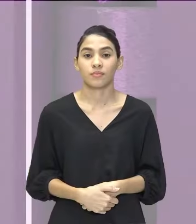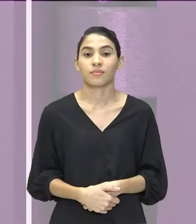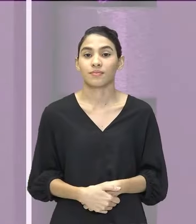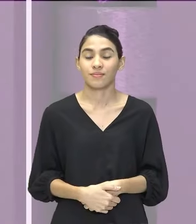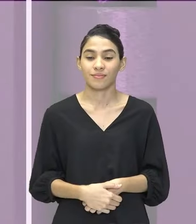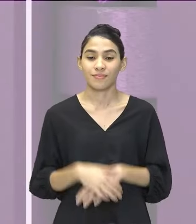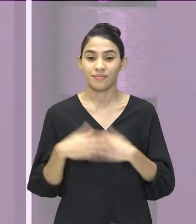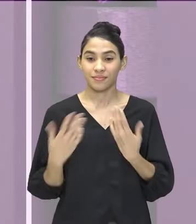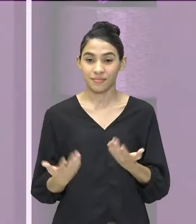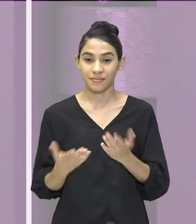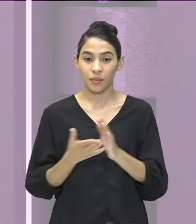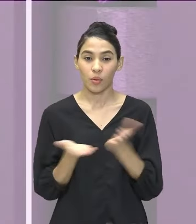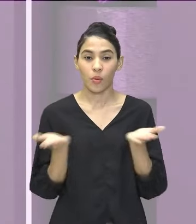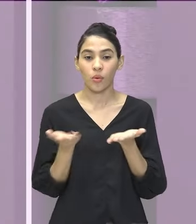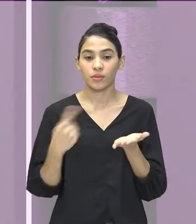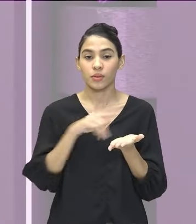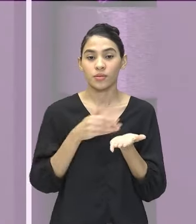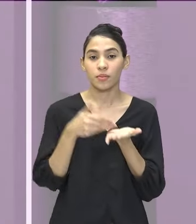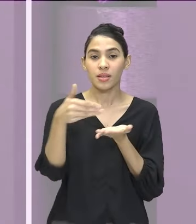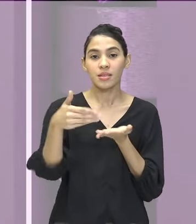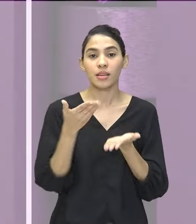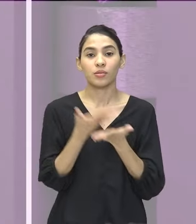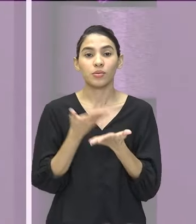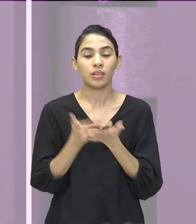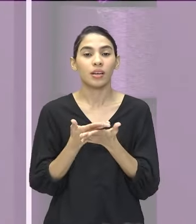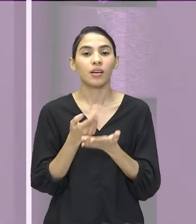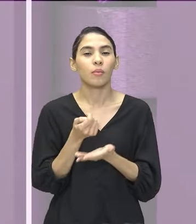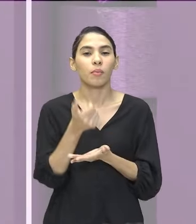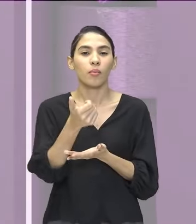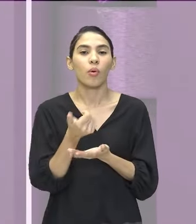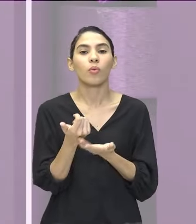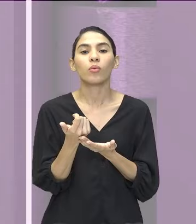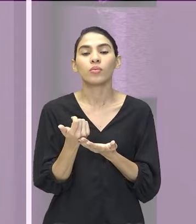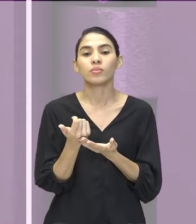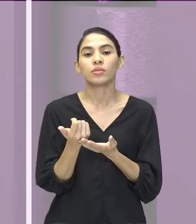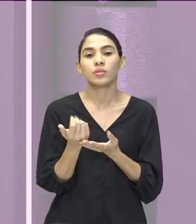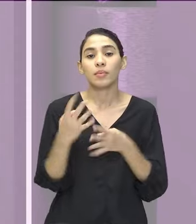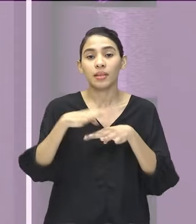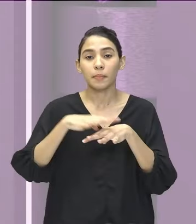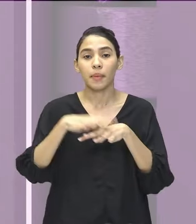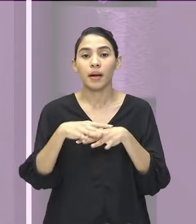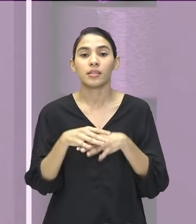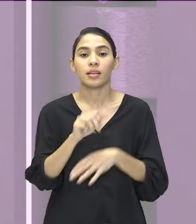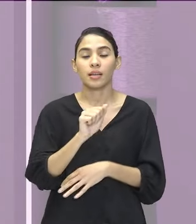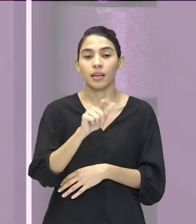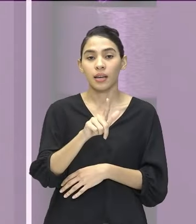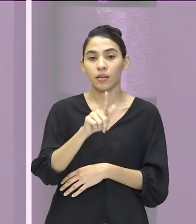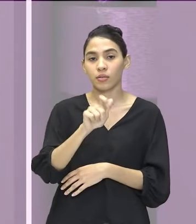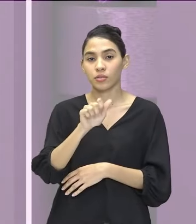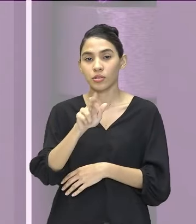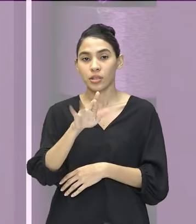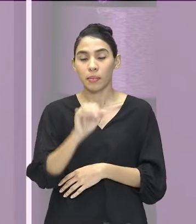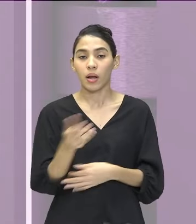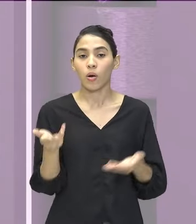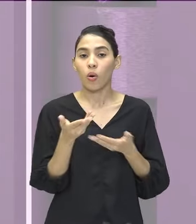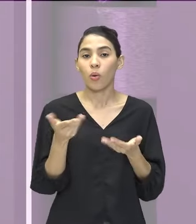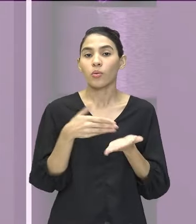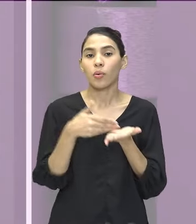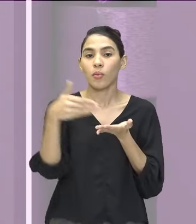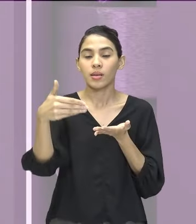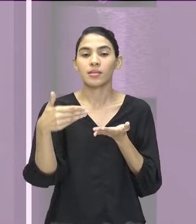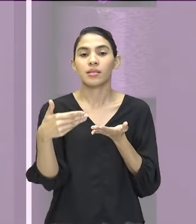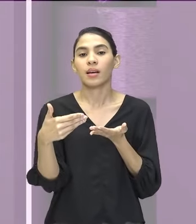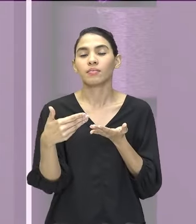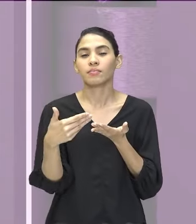Então, queridos, vamos ali começar a estudar um pouco de álgebra aqui, não é? Hoje vamos começar a estudar ali quando aparecem